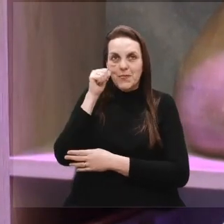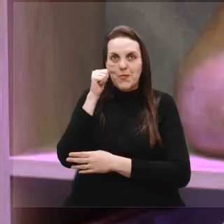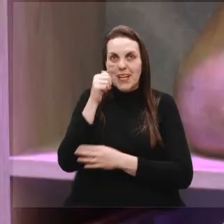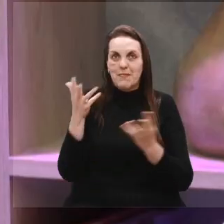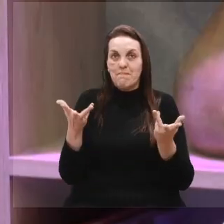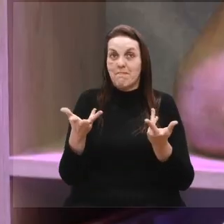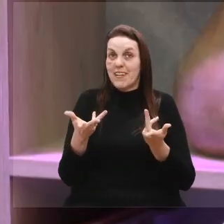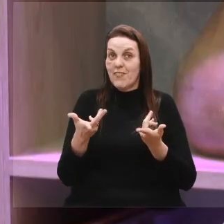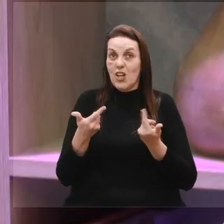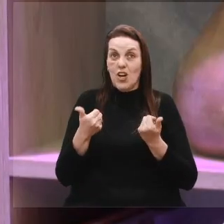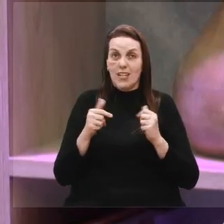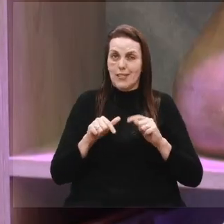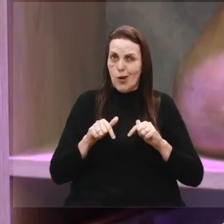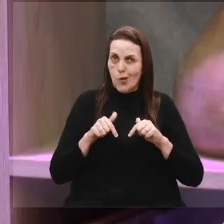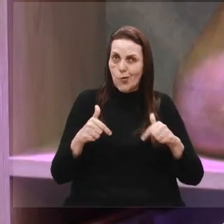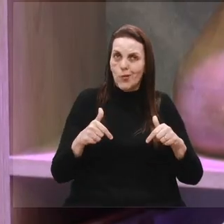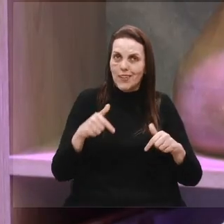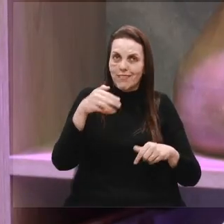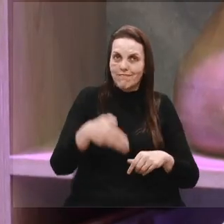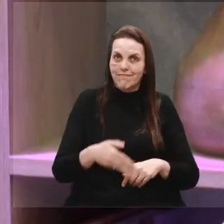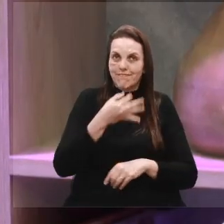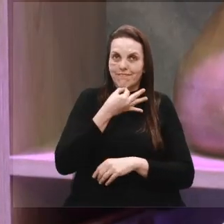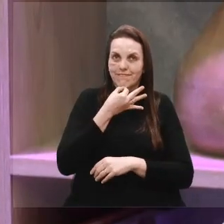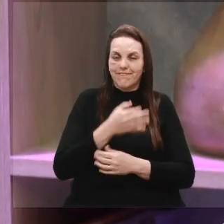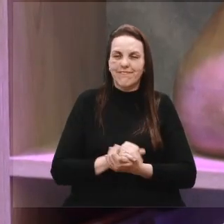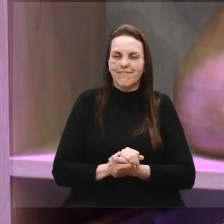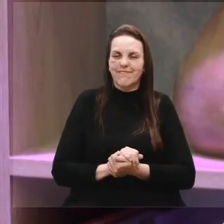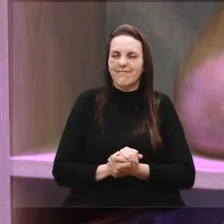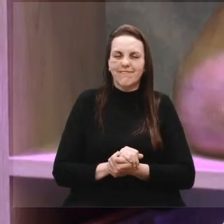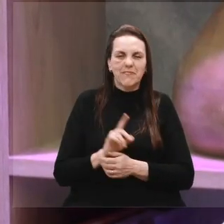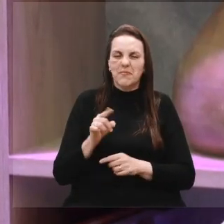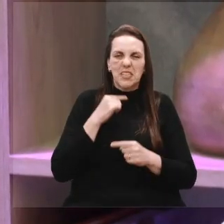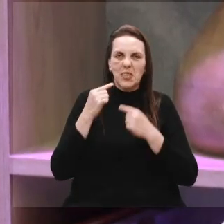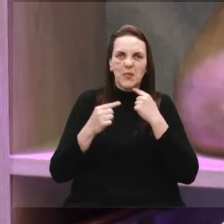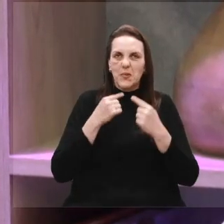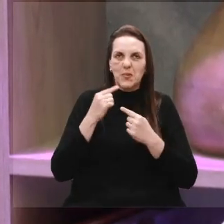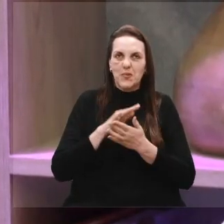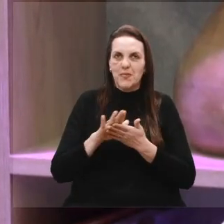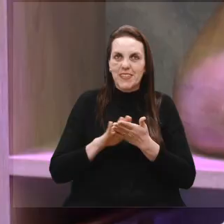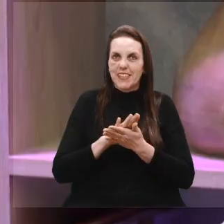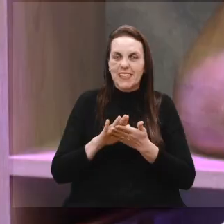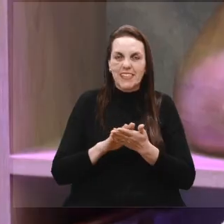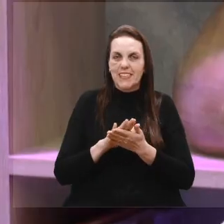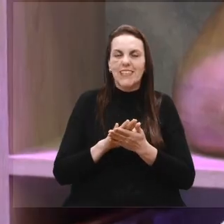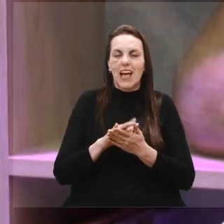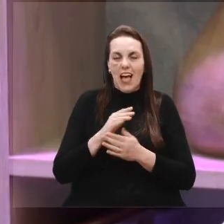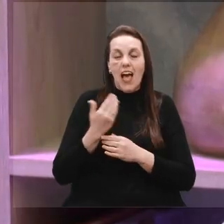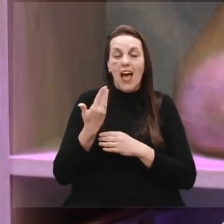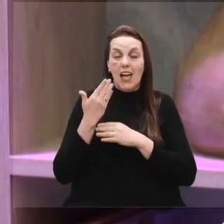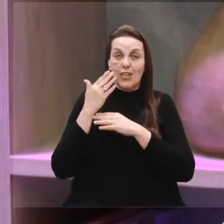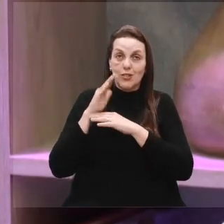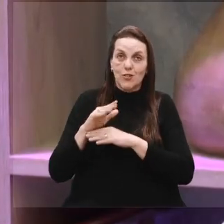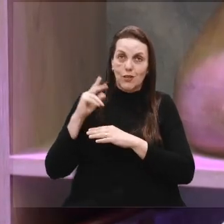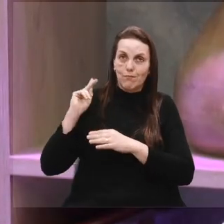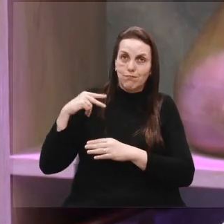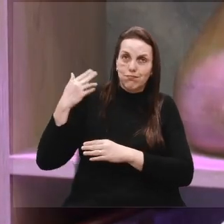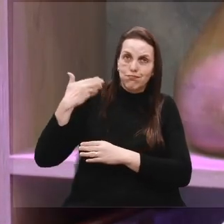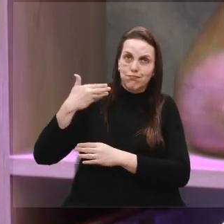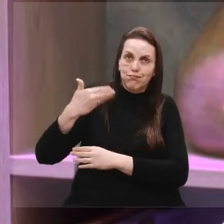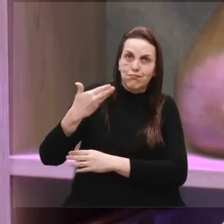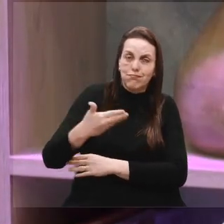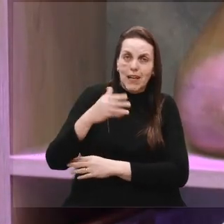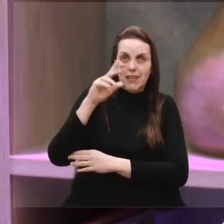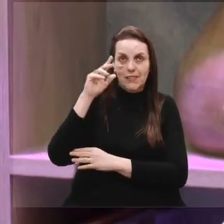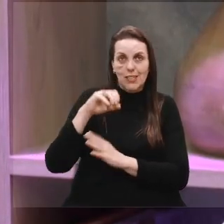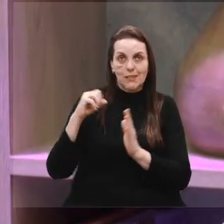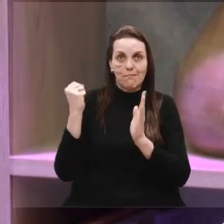mulheres maravilhosas de luta aqui de Caxias e que, sem dúvidas, ajudam a perpetuar, né, a história e o